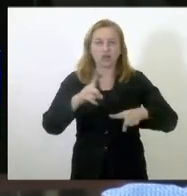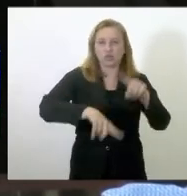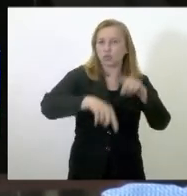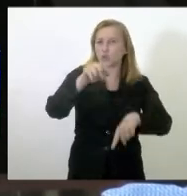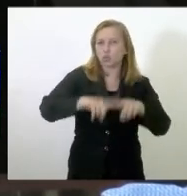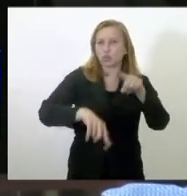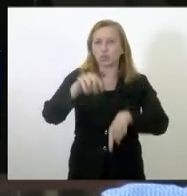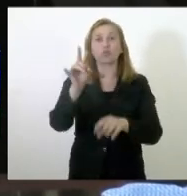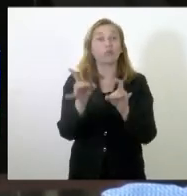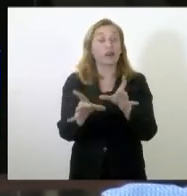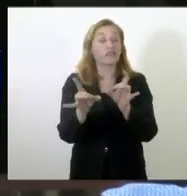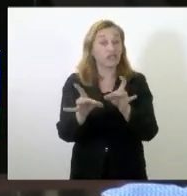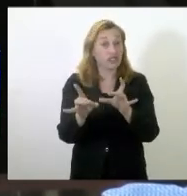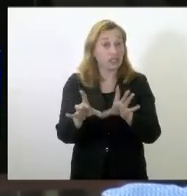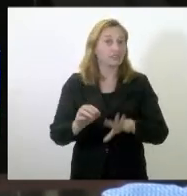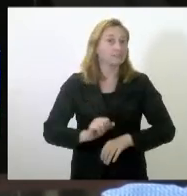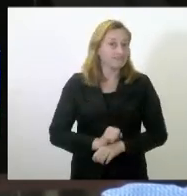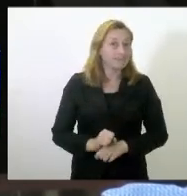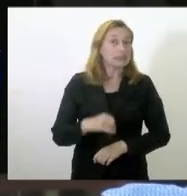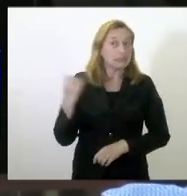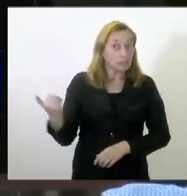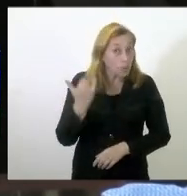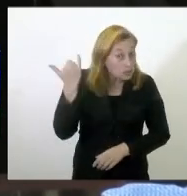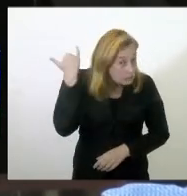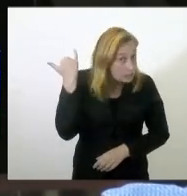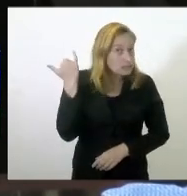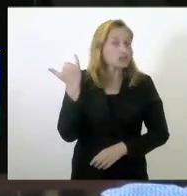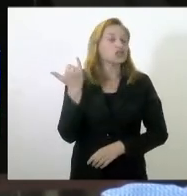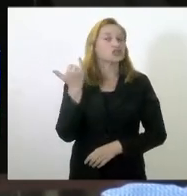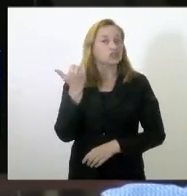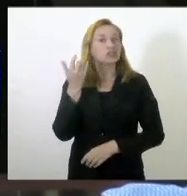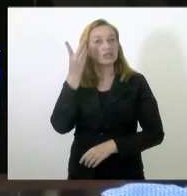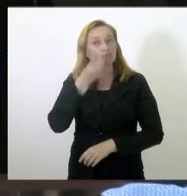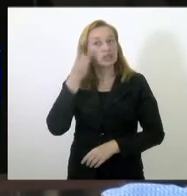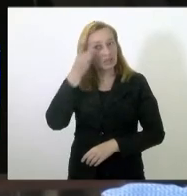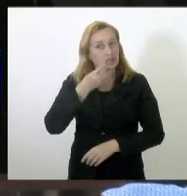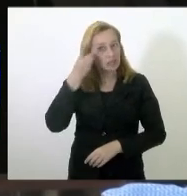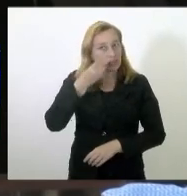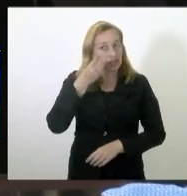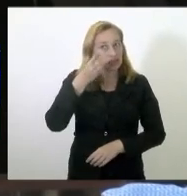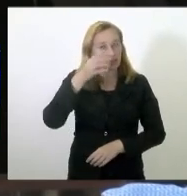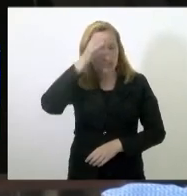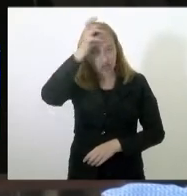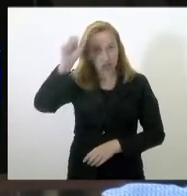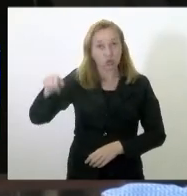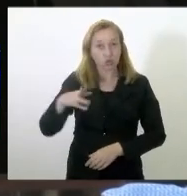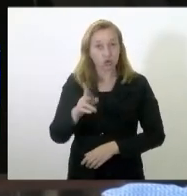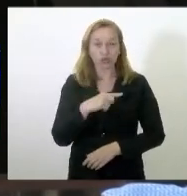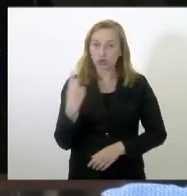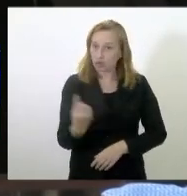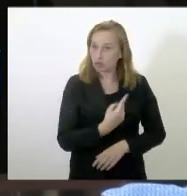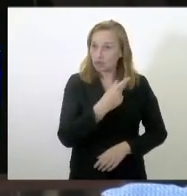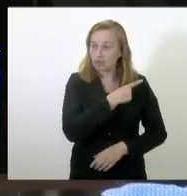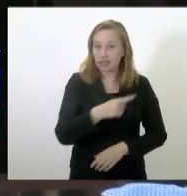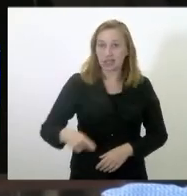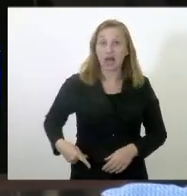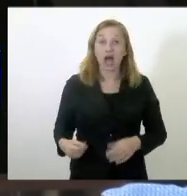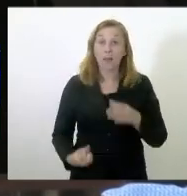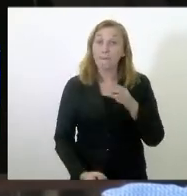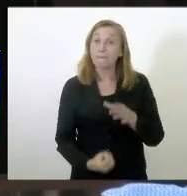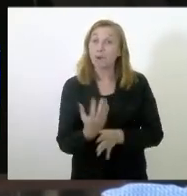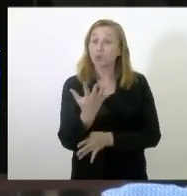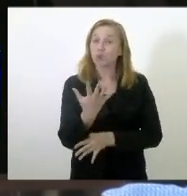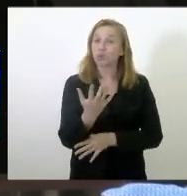produtos. Agora, o importante mesmo, deputada Tia Ju, nossa presidente, era que a produção